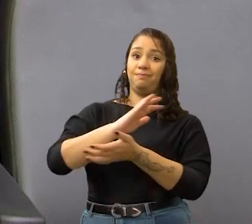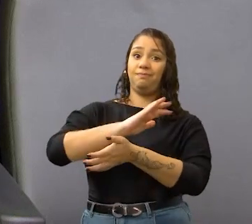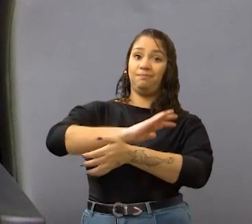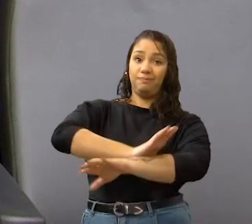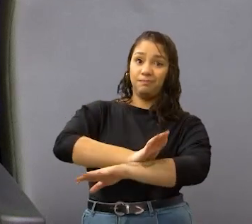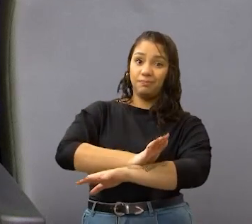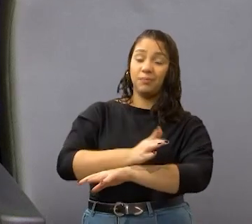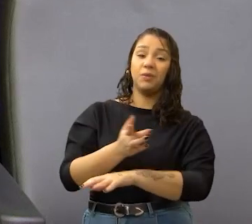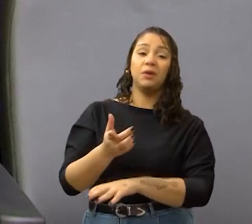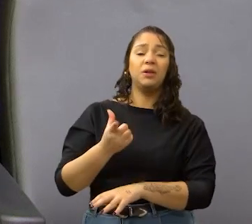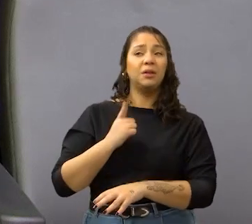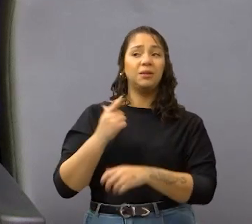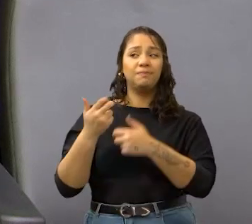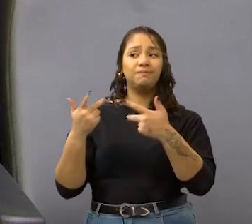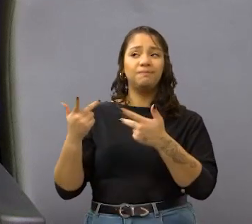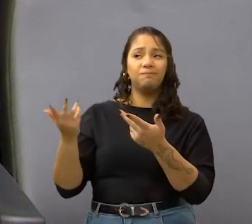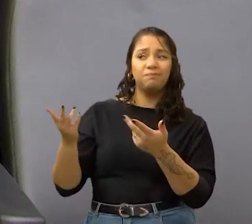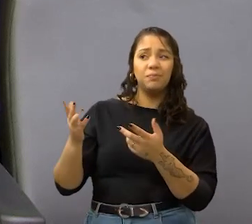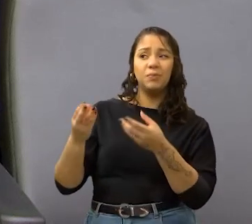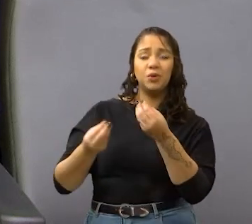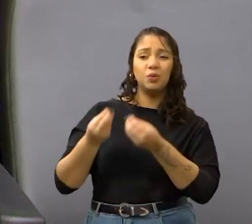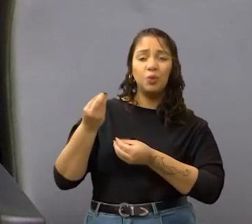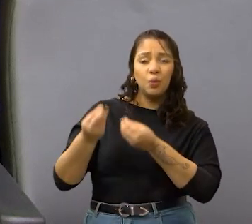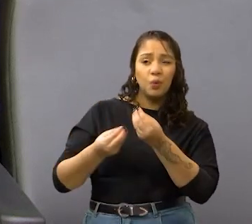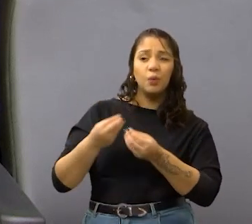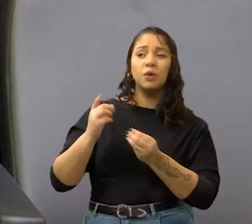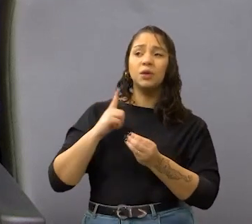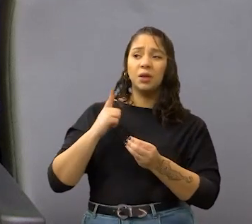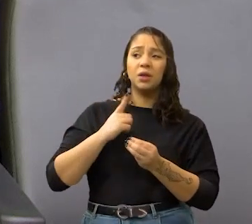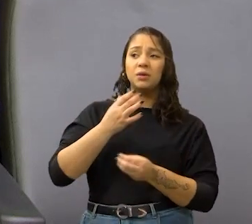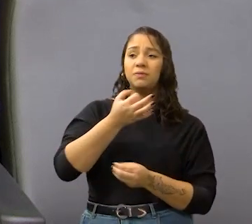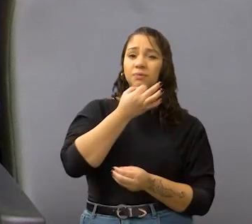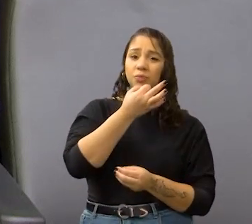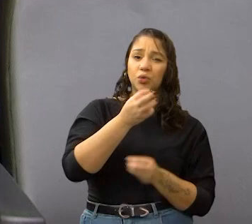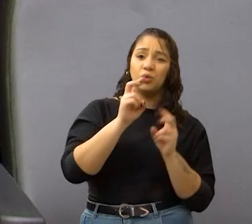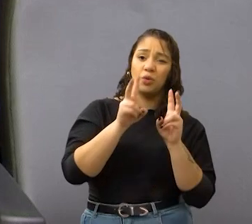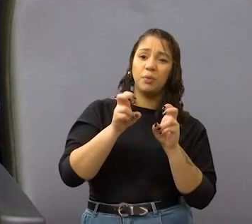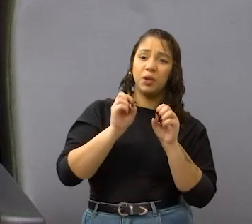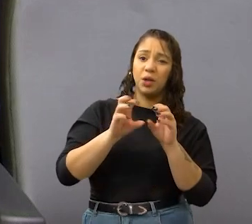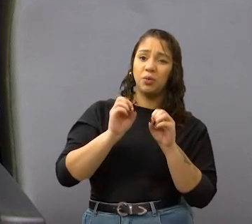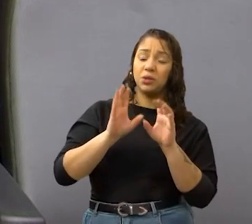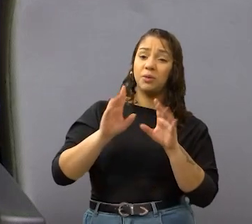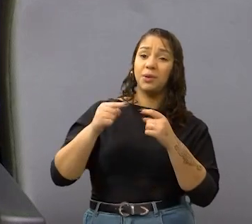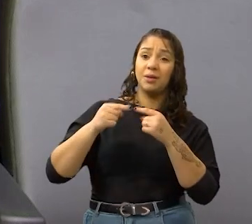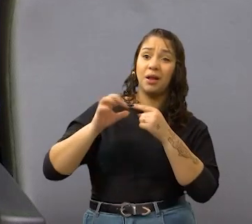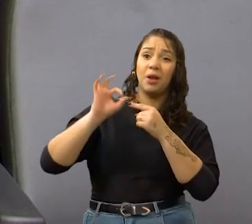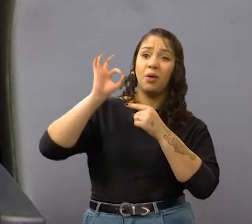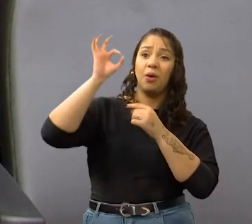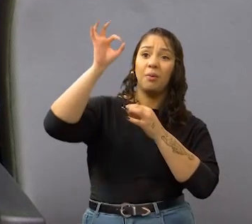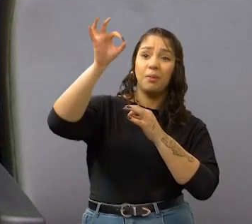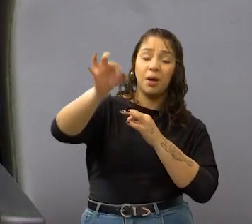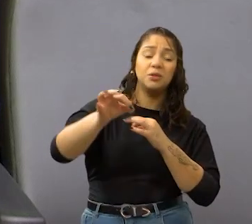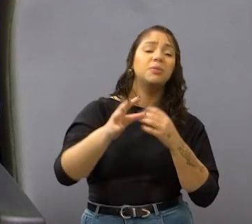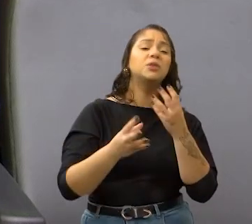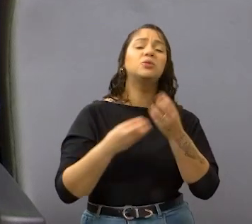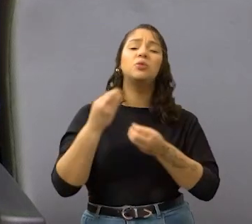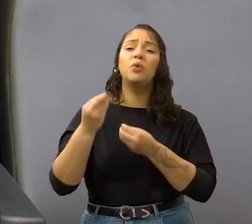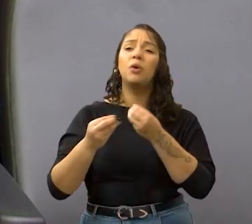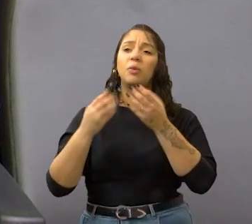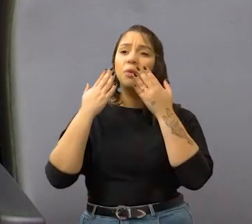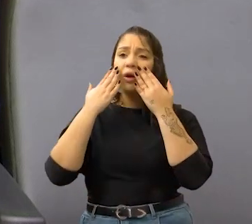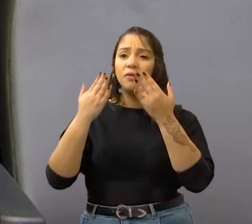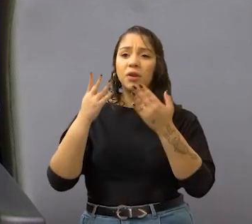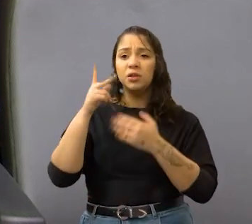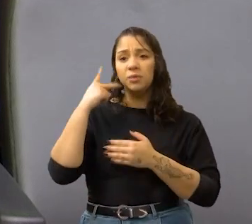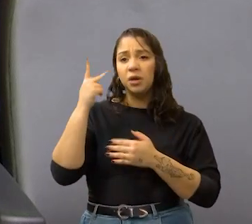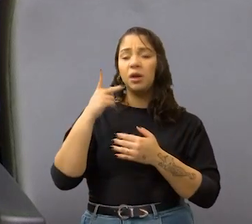Porque a gente pode citar aqui questão de educação, mas isso vai ser a longo prazo. De que maneira você acha que a comissão ela consegue